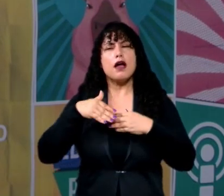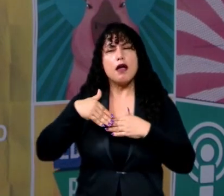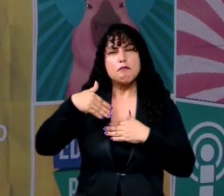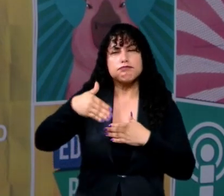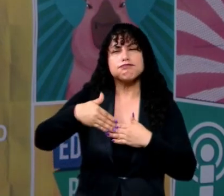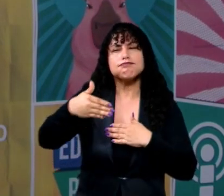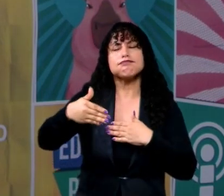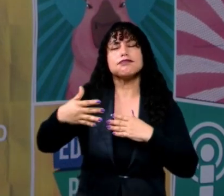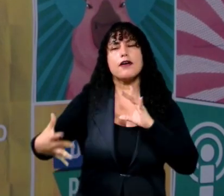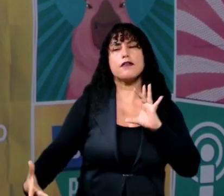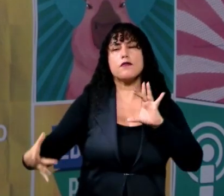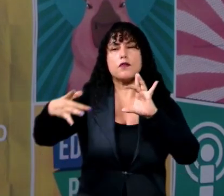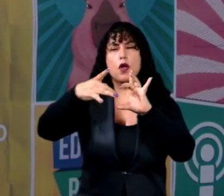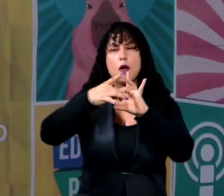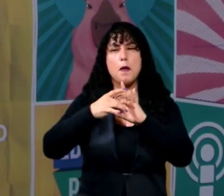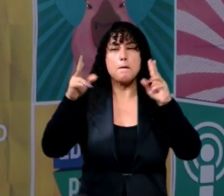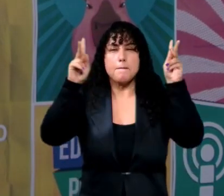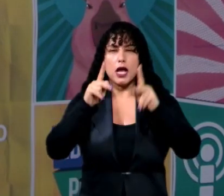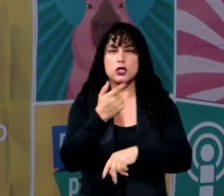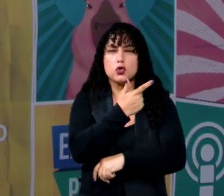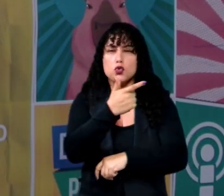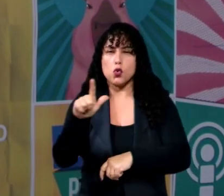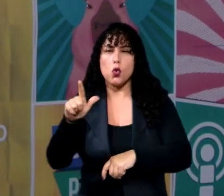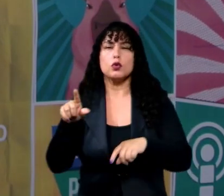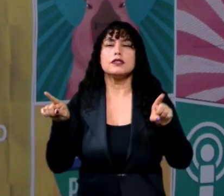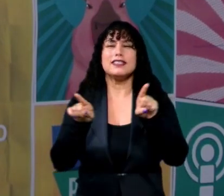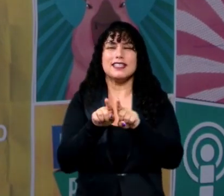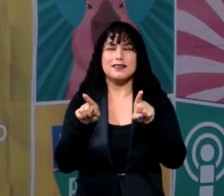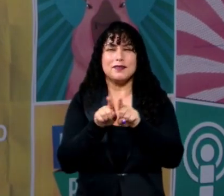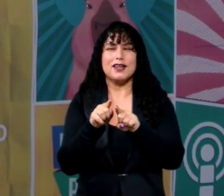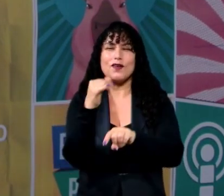viver em paz com os outros e com a natureza.